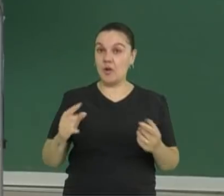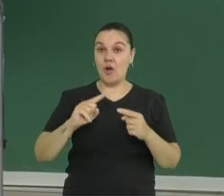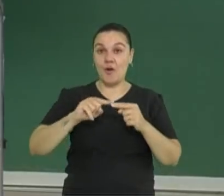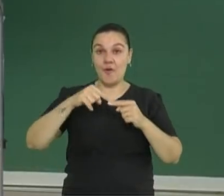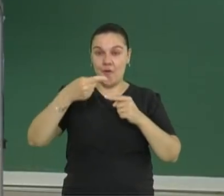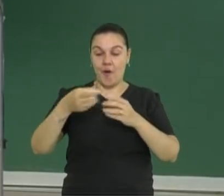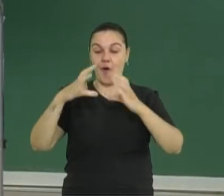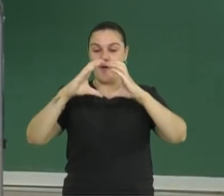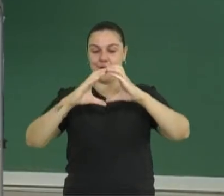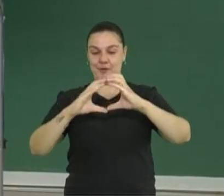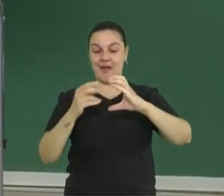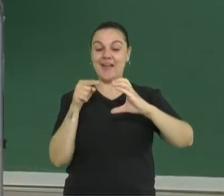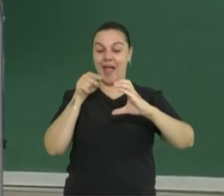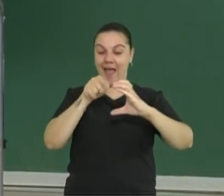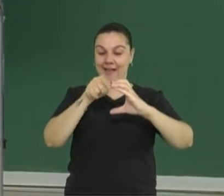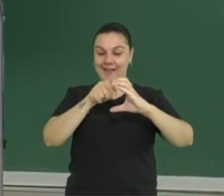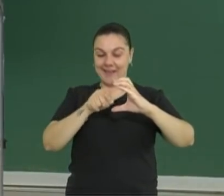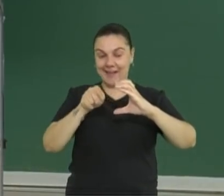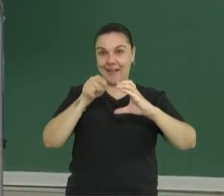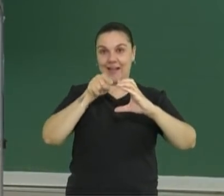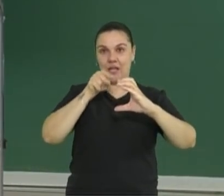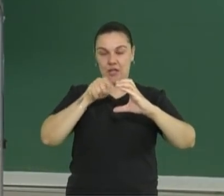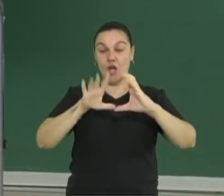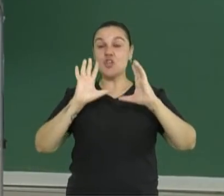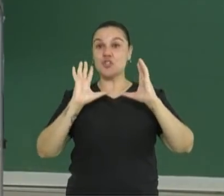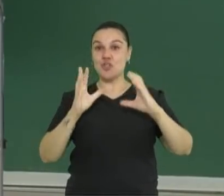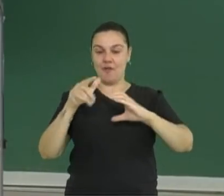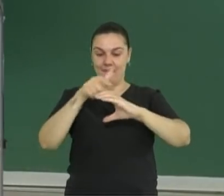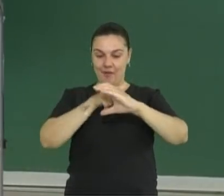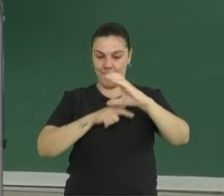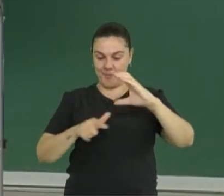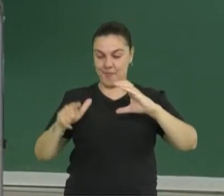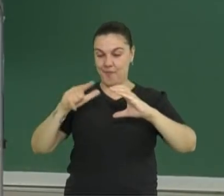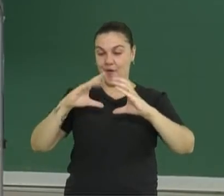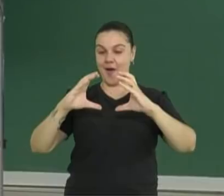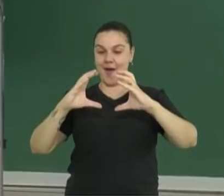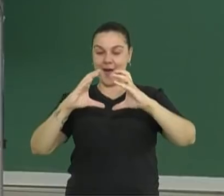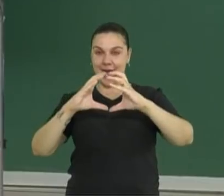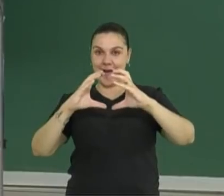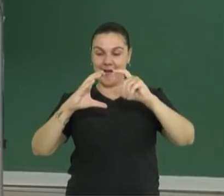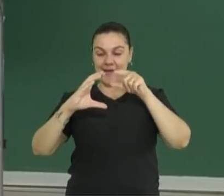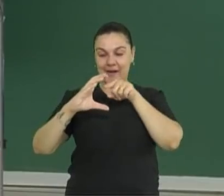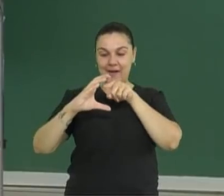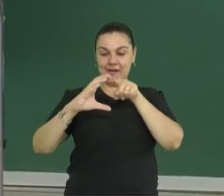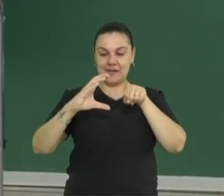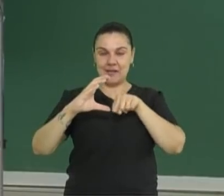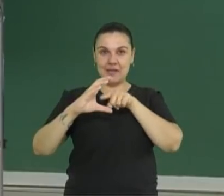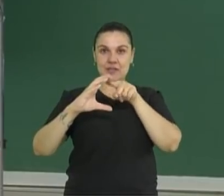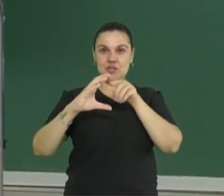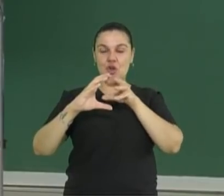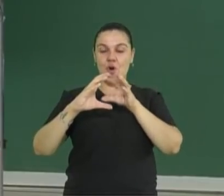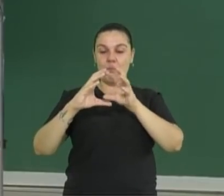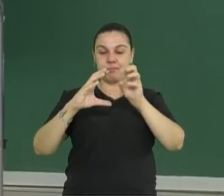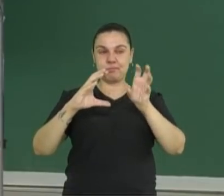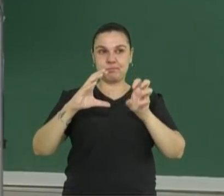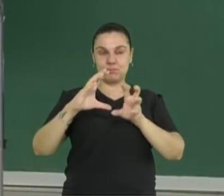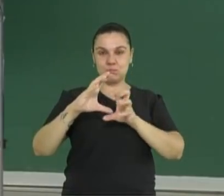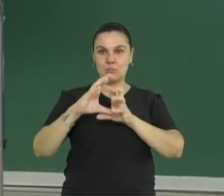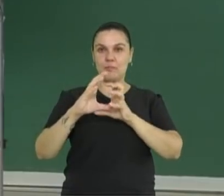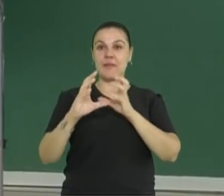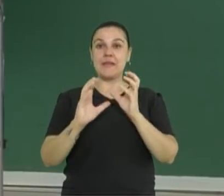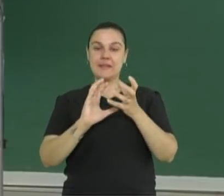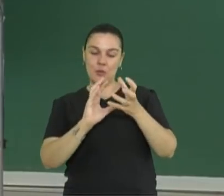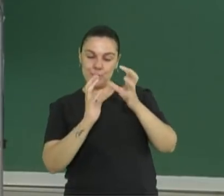gente entrou no núcleo. Falamos da parte mais externa, carioteca, e agora a gente vai falar do que? O preenche, que dá